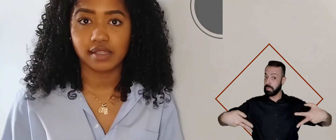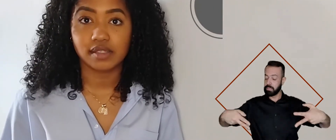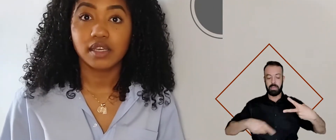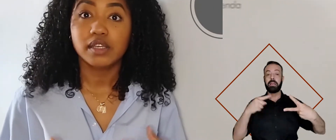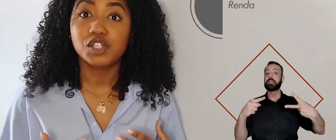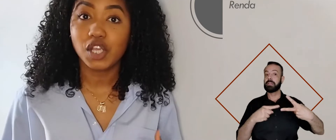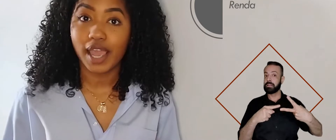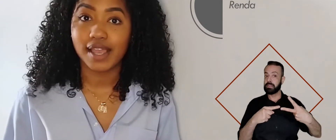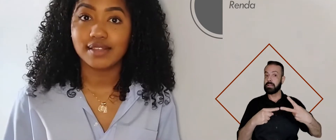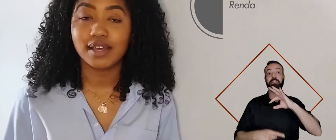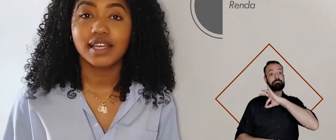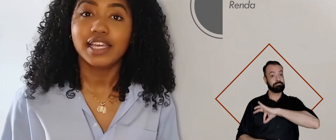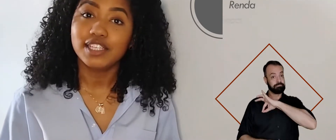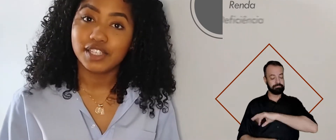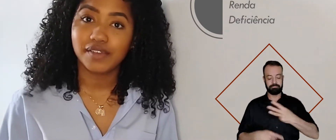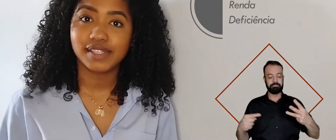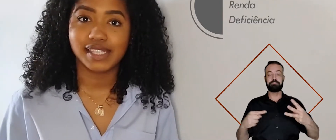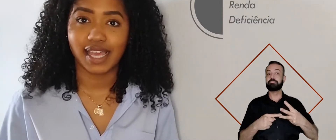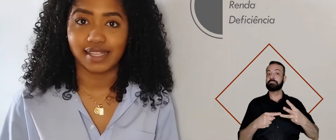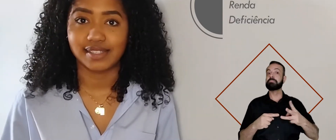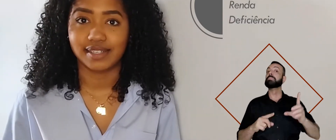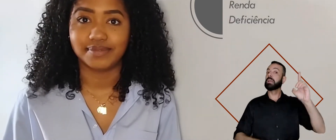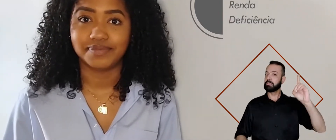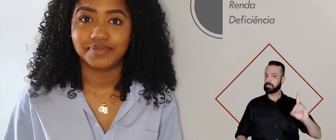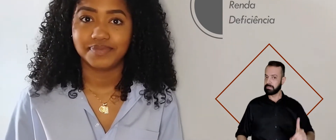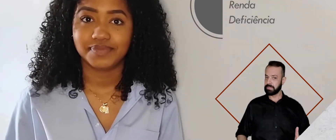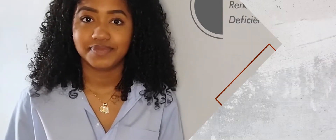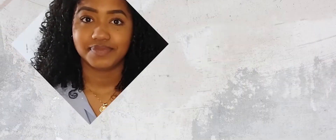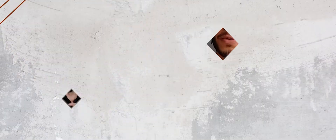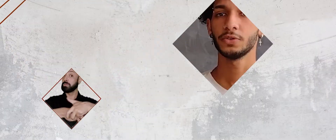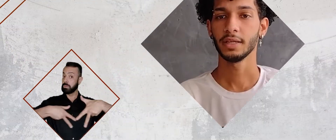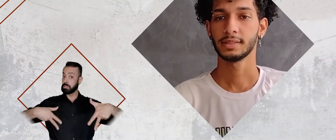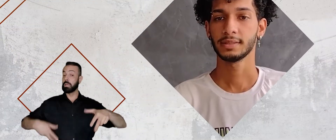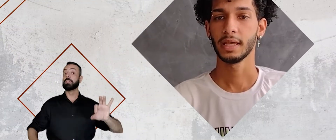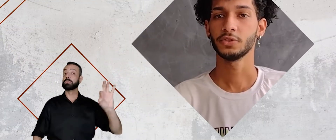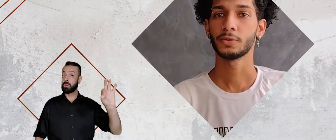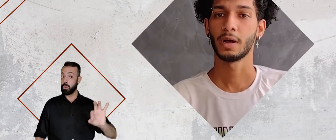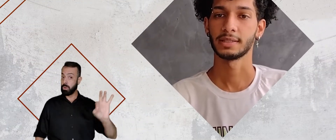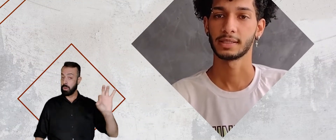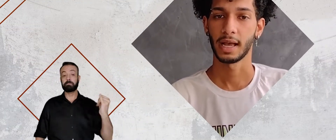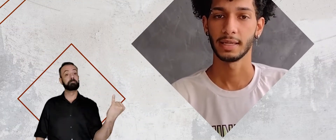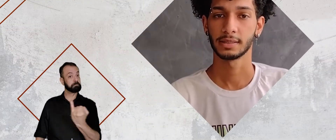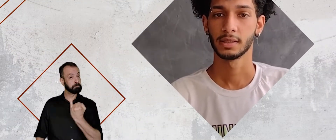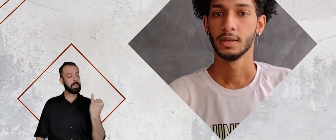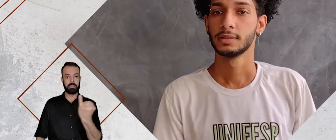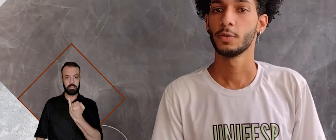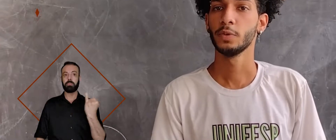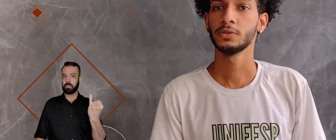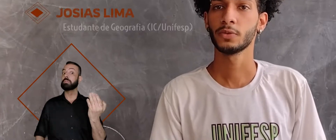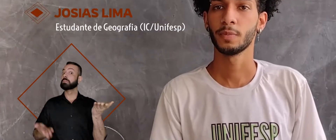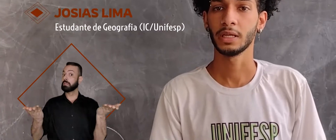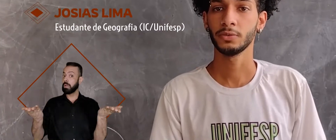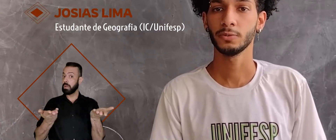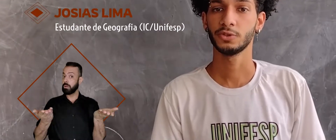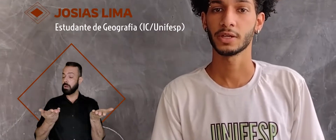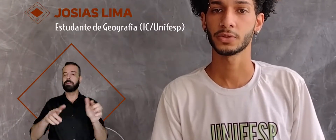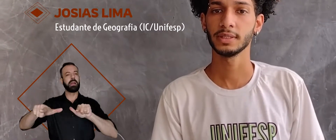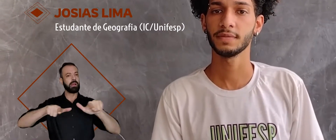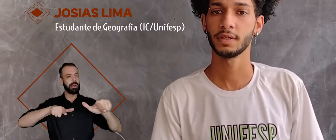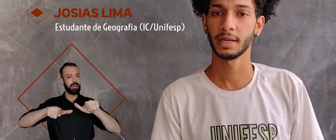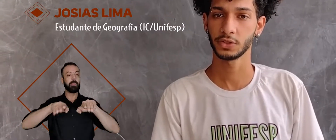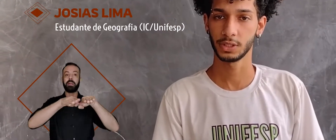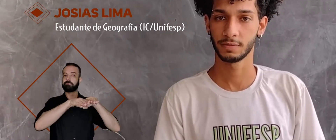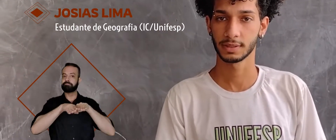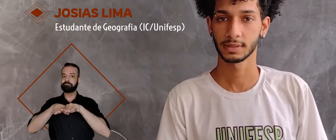-raciais, de renda e de deficiência. As cotas étnico-raciais são um instrumento de